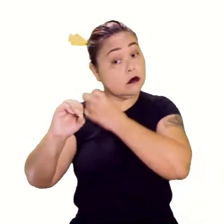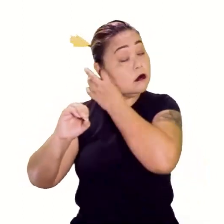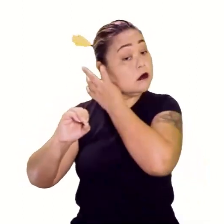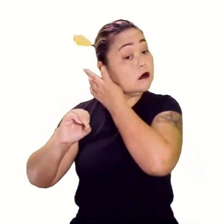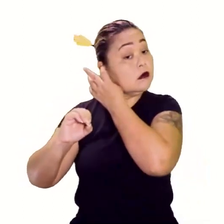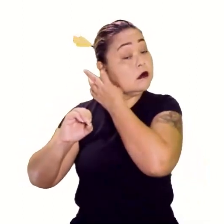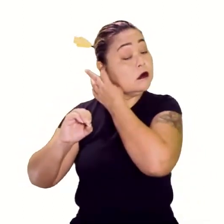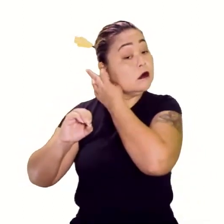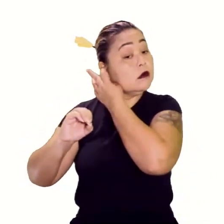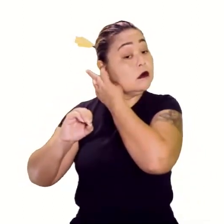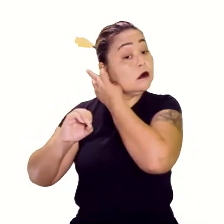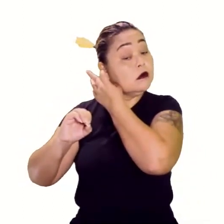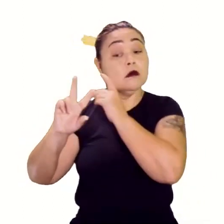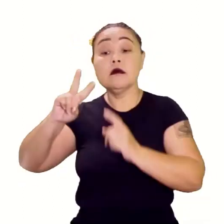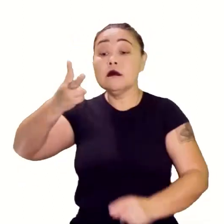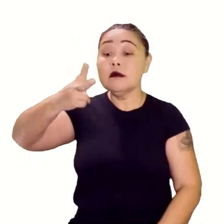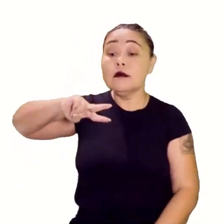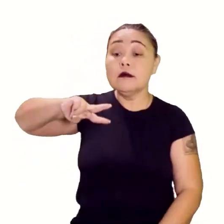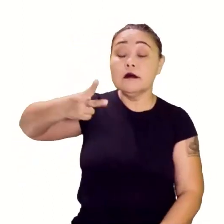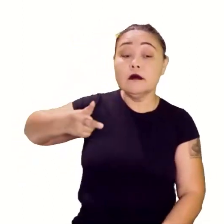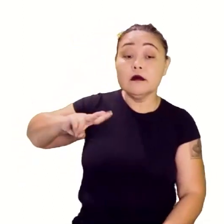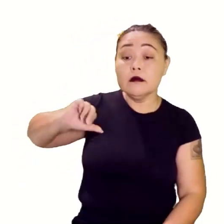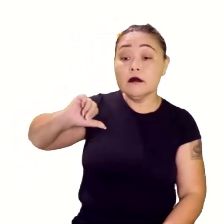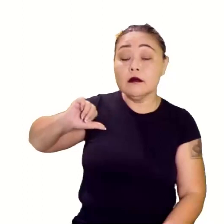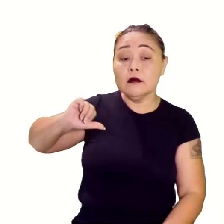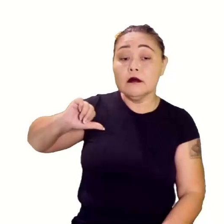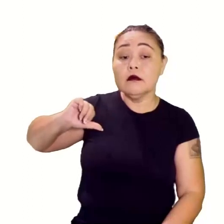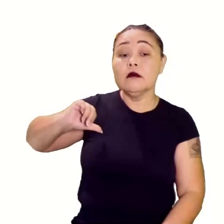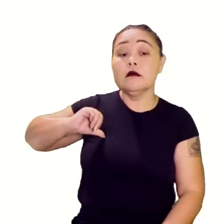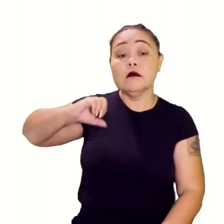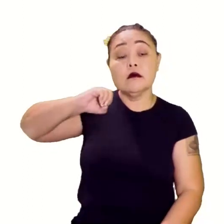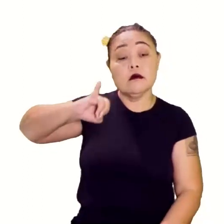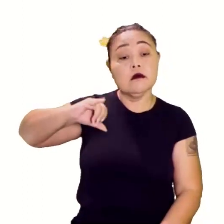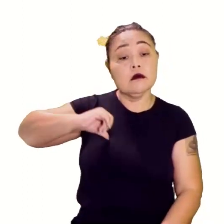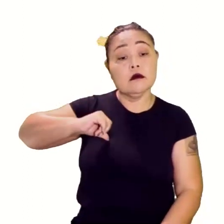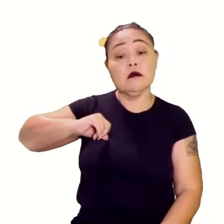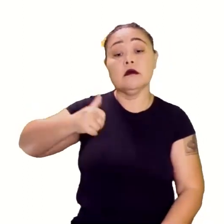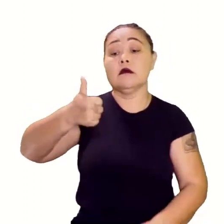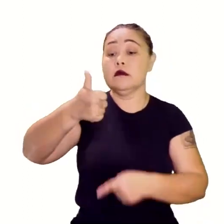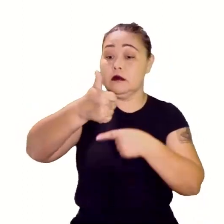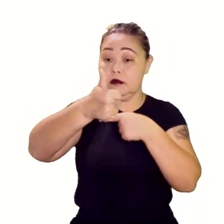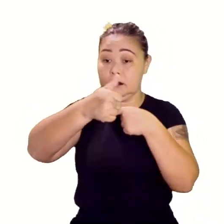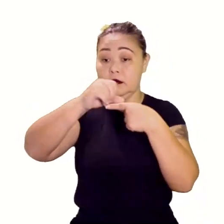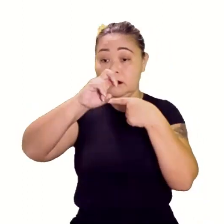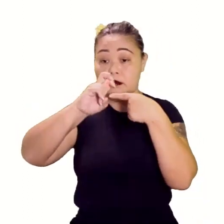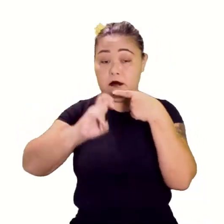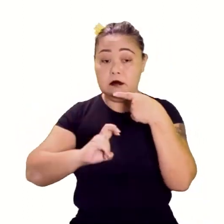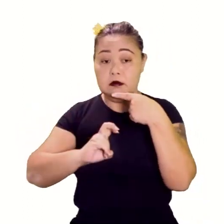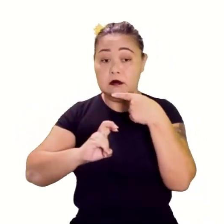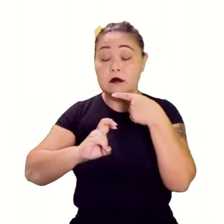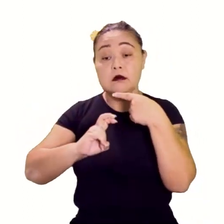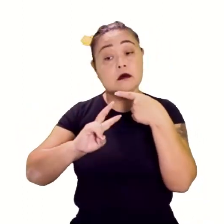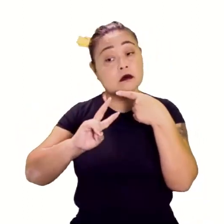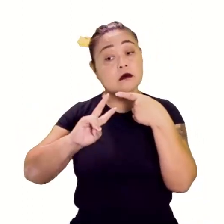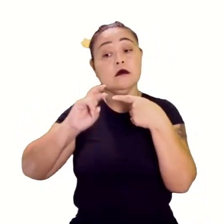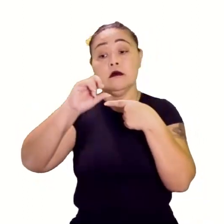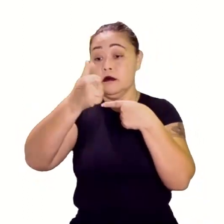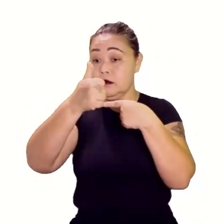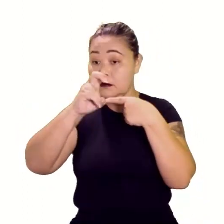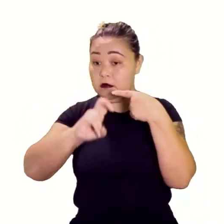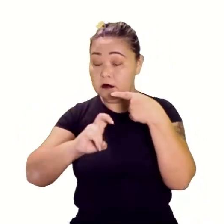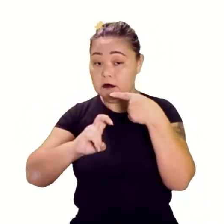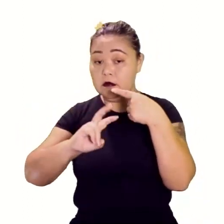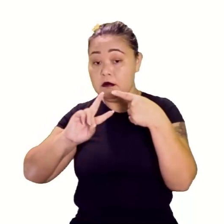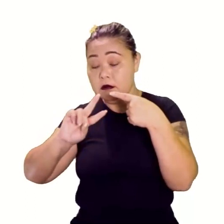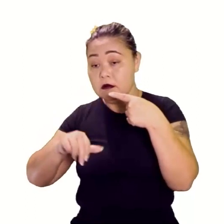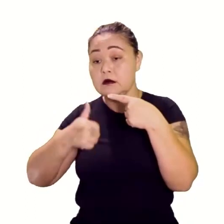certo? Beleza. E aqui vai ser o contrário agora, né? Se vai for ficar 1/5, né? Isso, elevado se for a 1, vai ficar 1/5